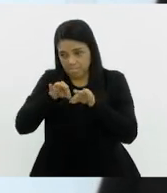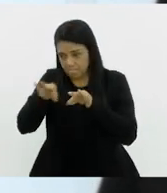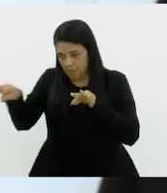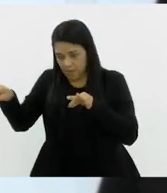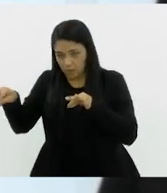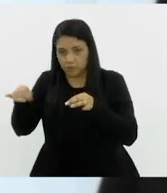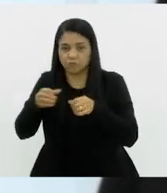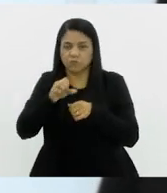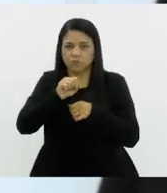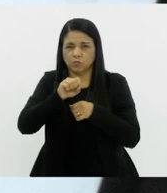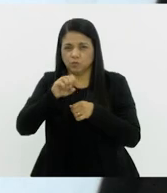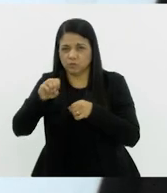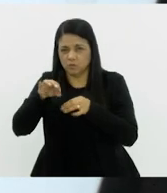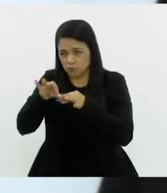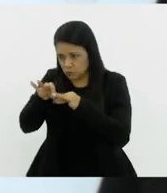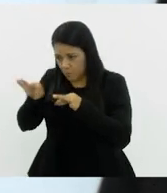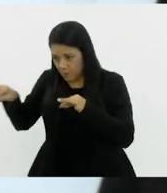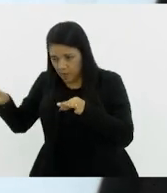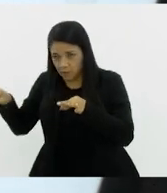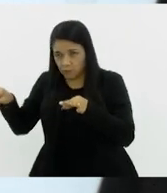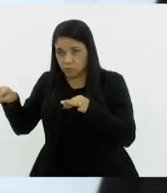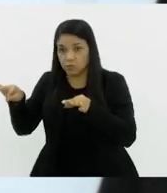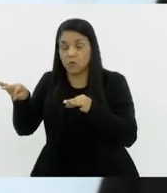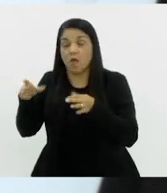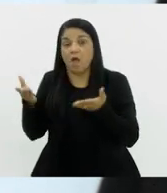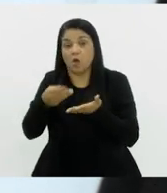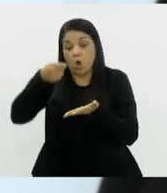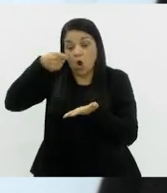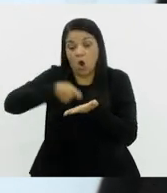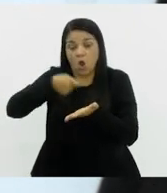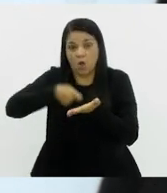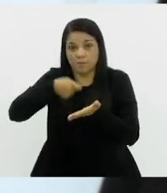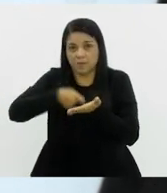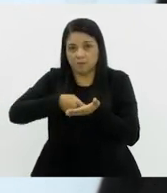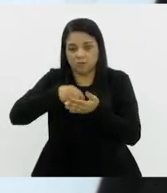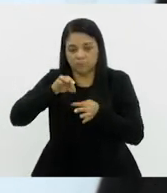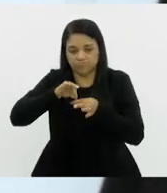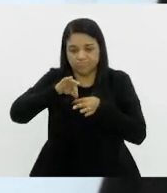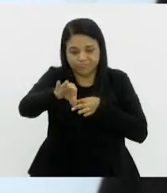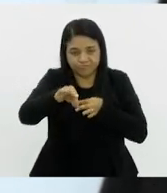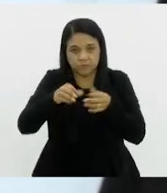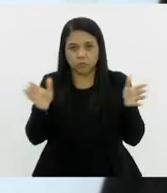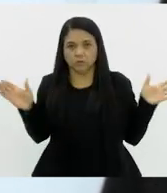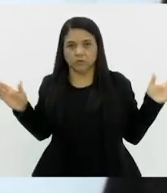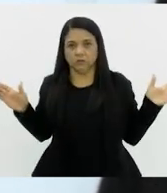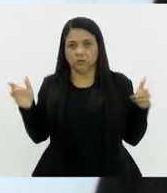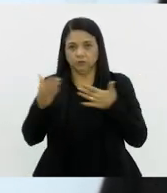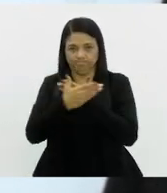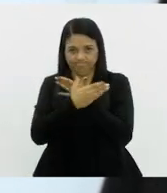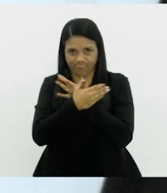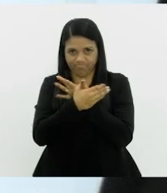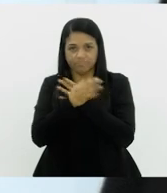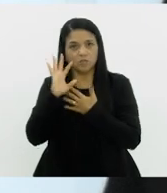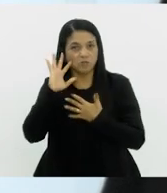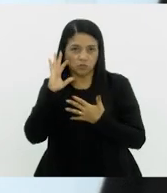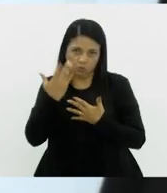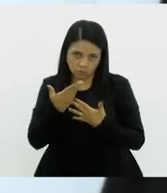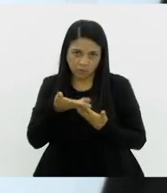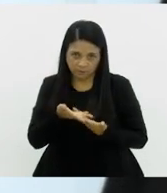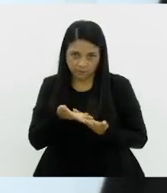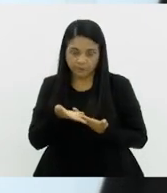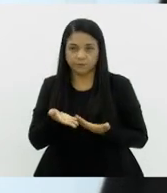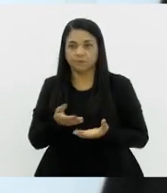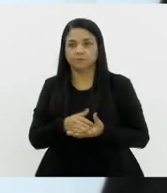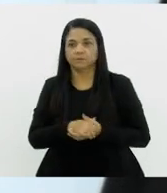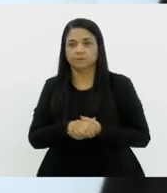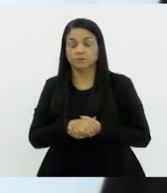previsto, mas agora observando obrigatoriamente. E aí, depois, mais à frente, eu vou trazer quais as soluções que a gente está dando para garantir que isso aconteça.